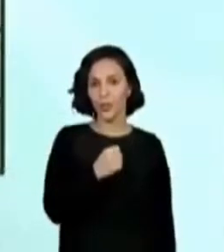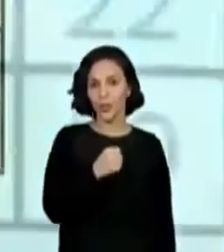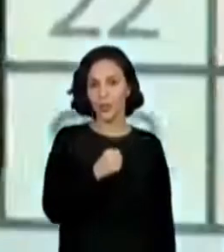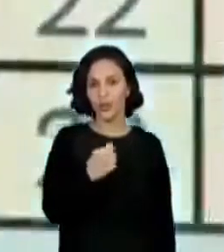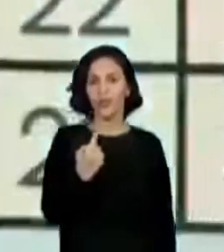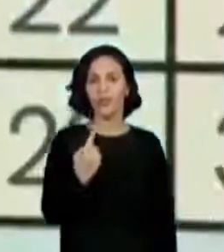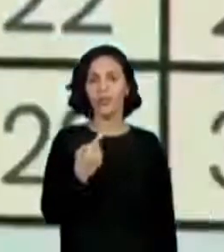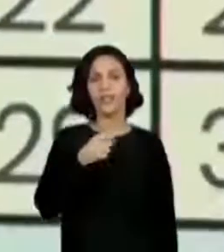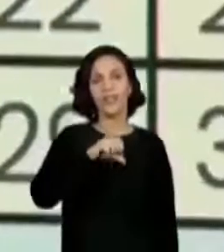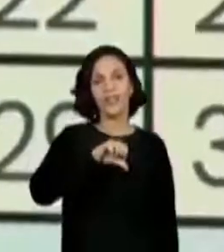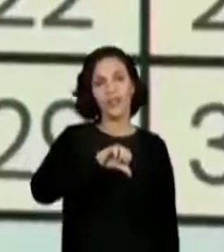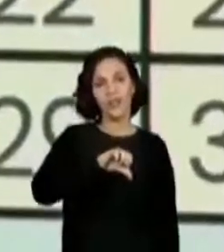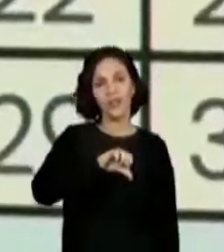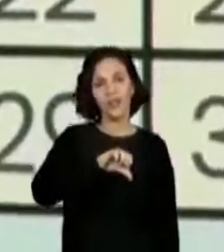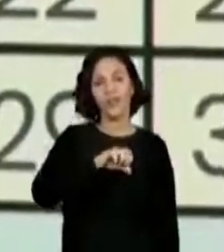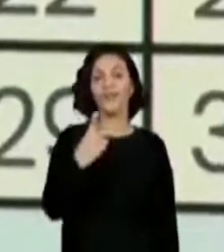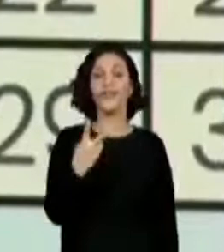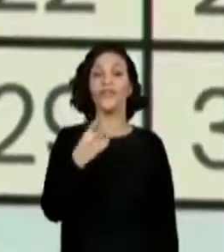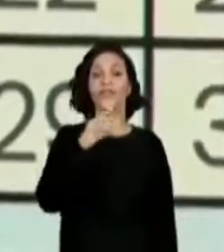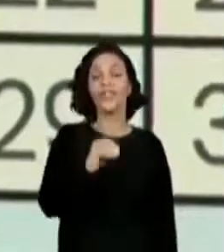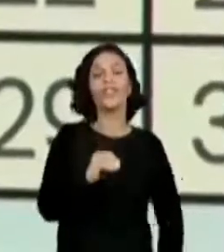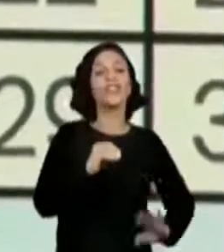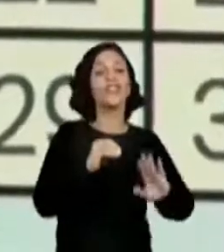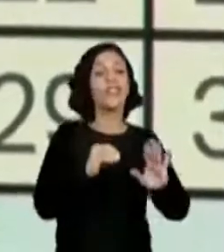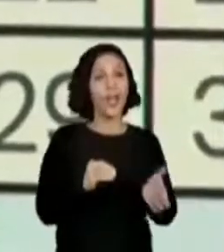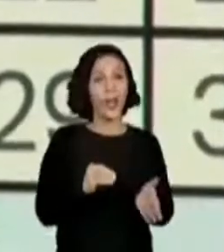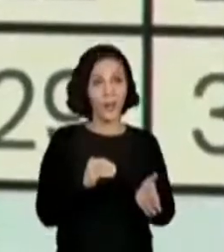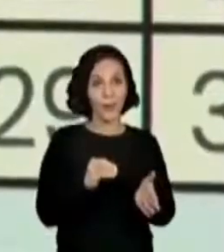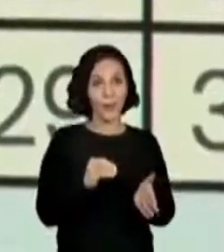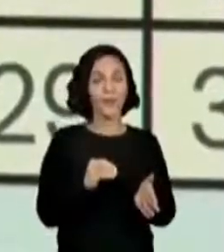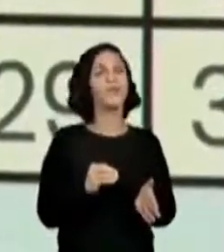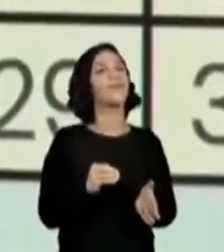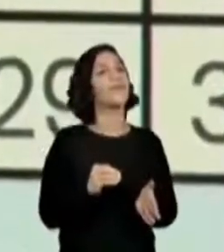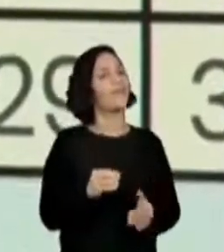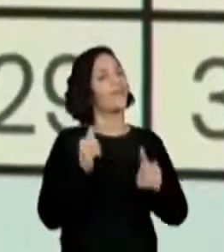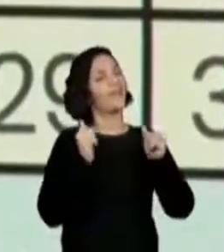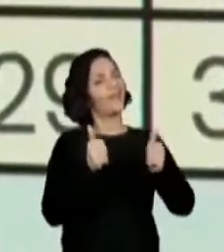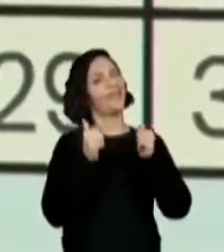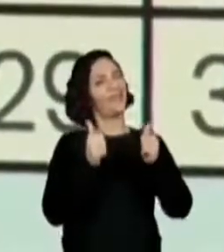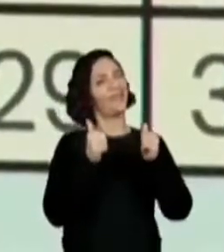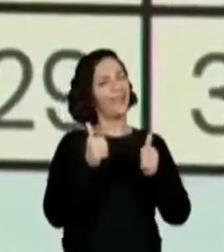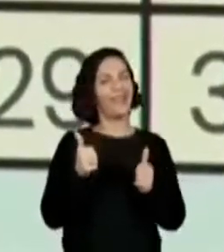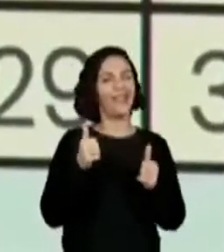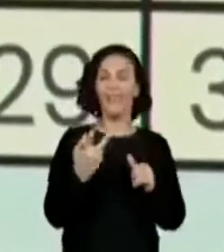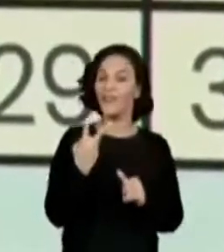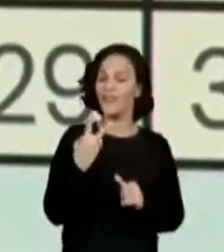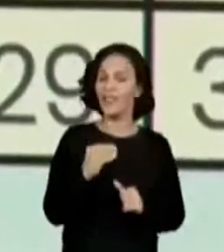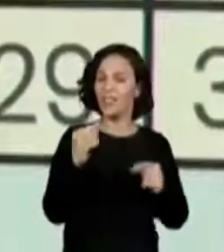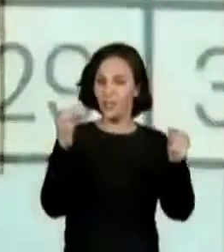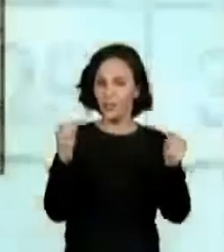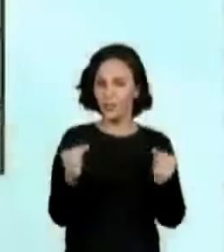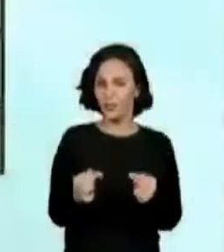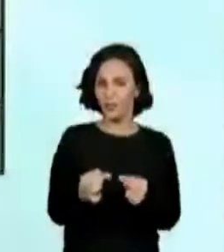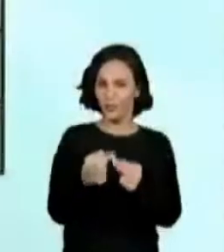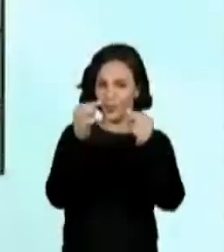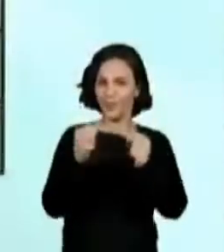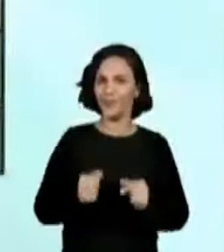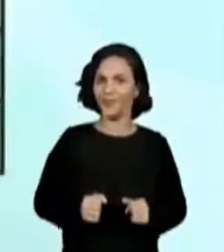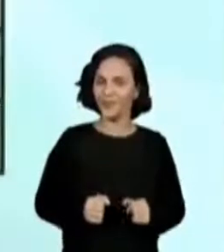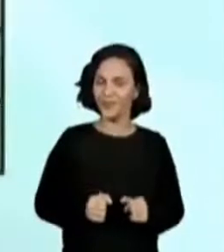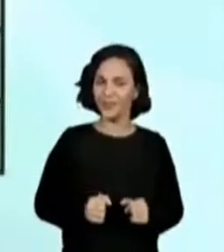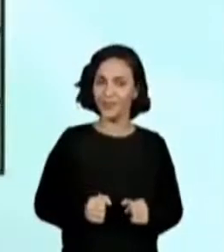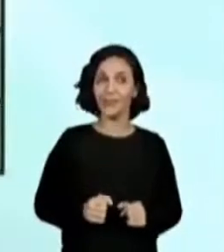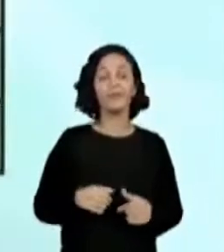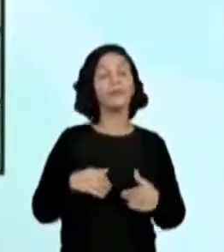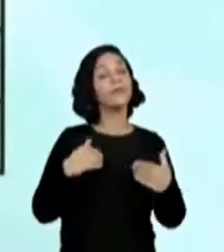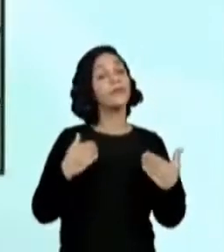18, 19. Cheguei no 20? 20. Cheguei no 20, não é? Então,